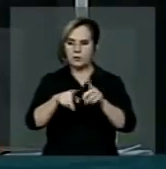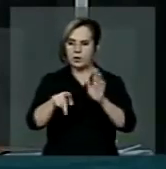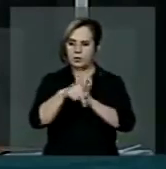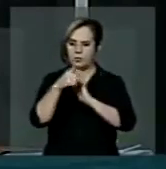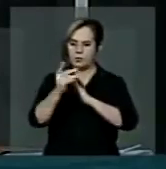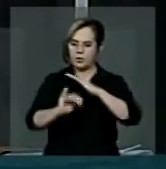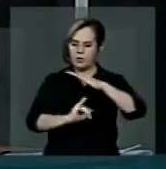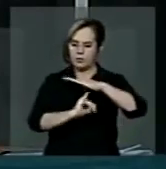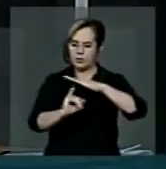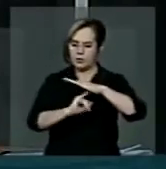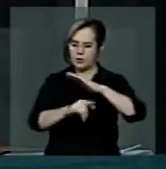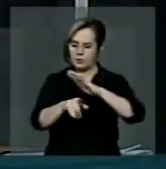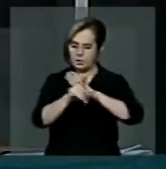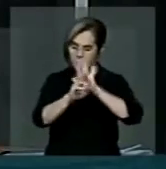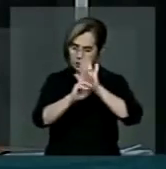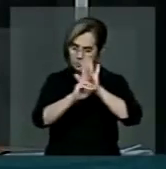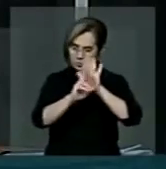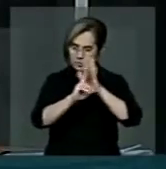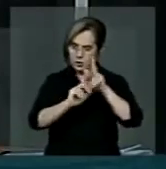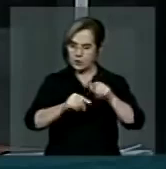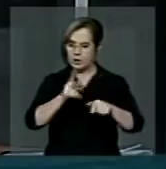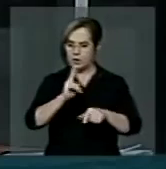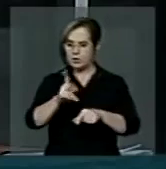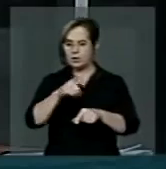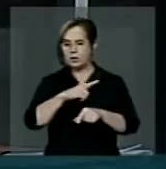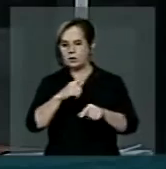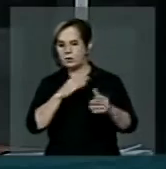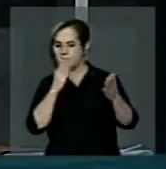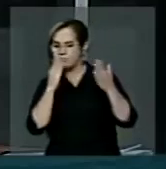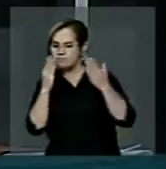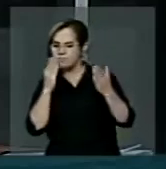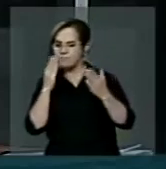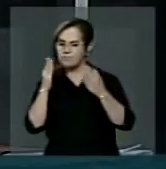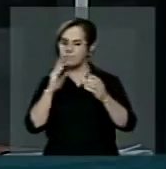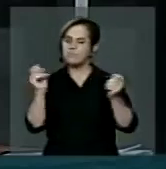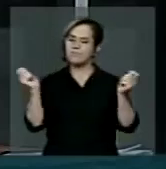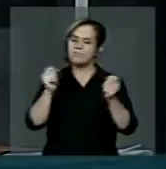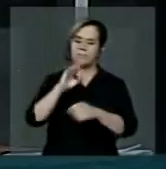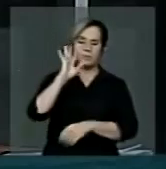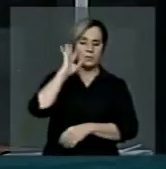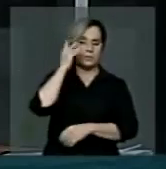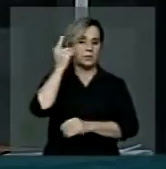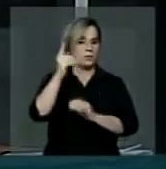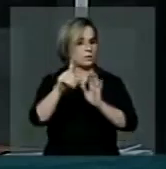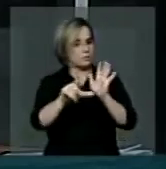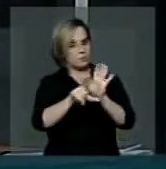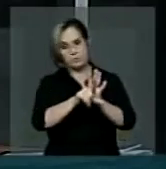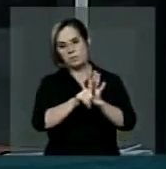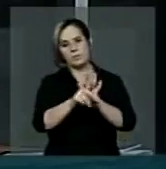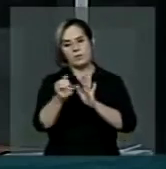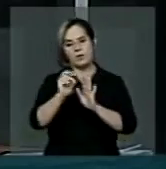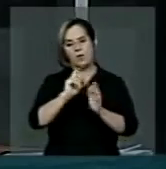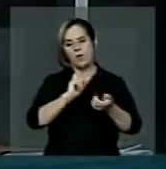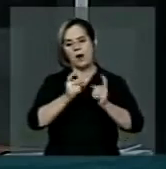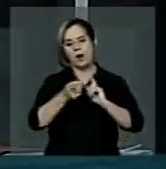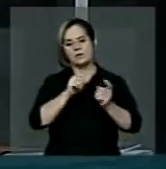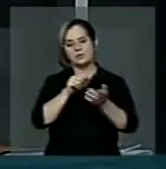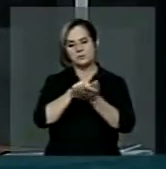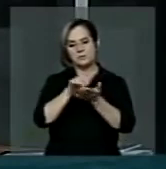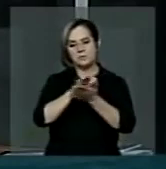instituições representativas, sempre que sejam previstas medidas legislativas ou